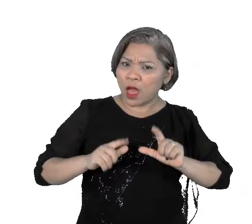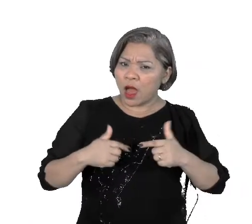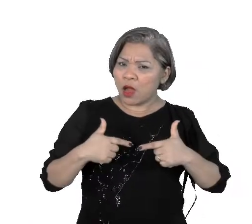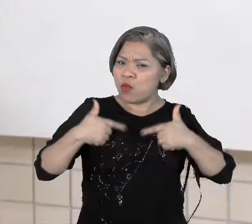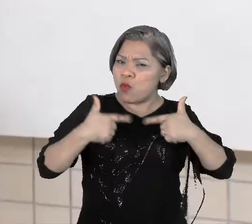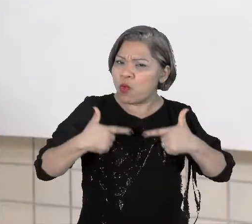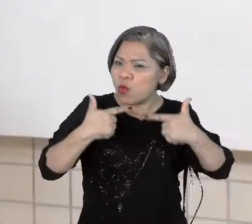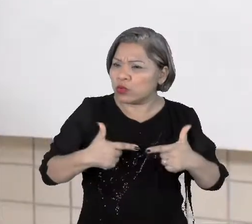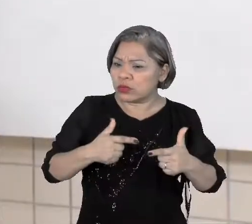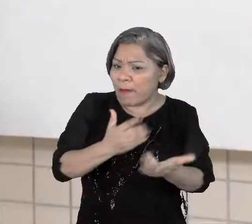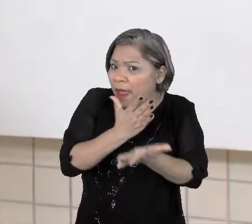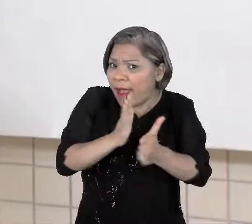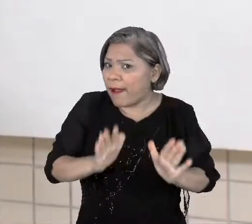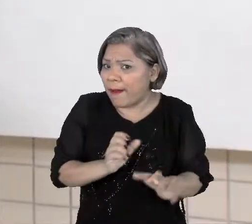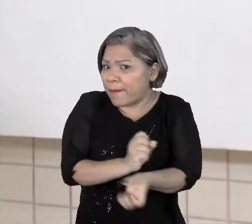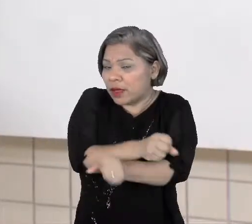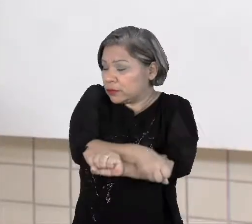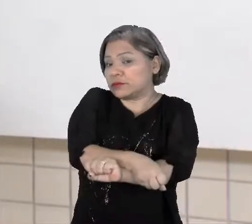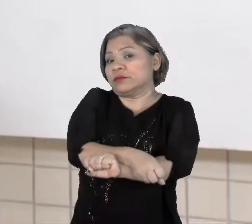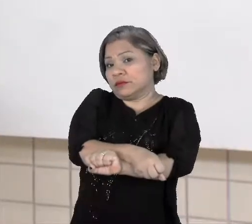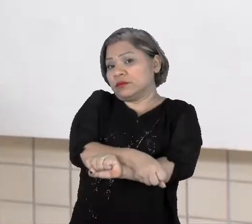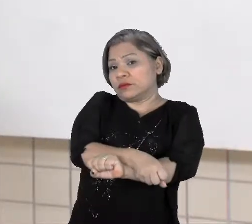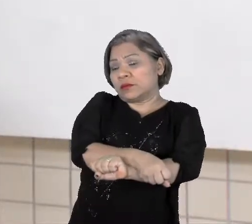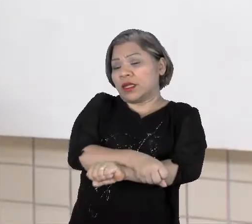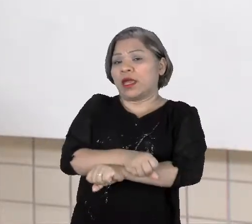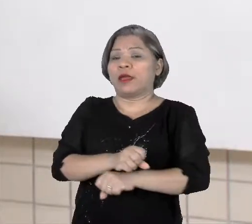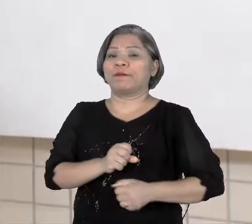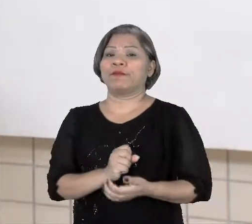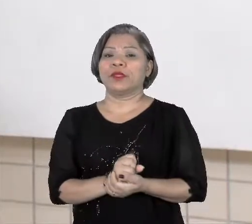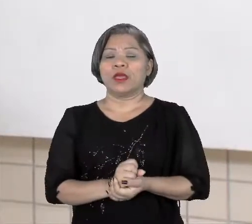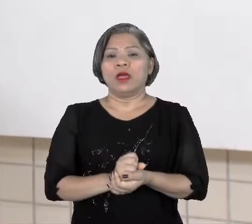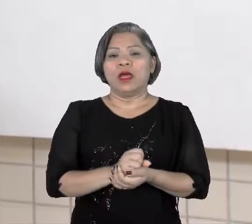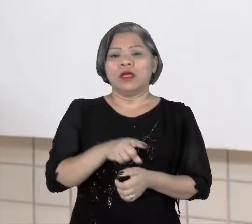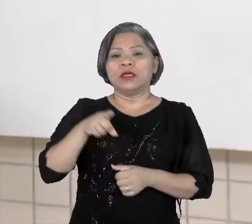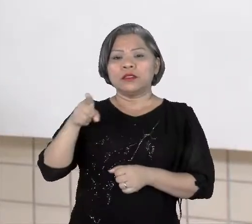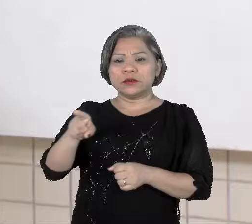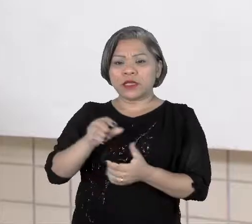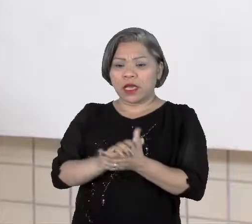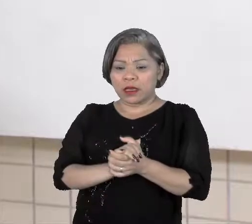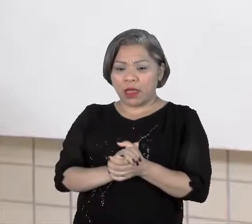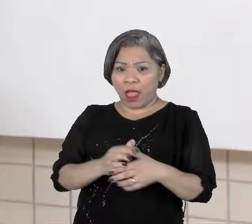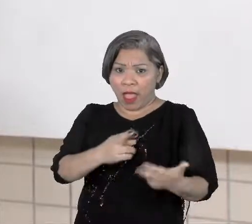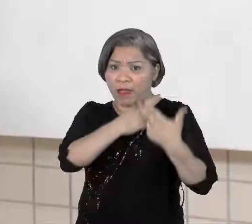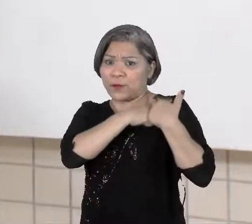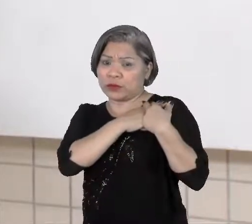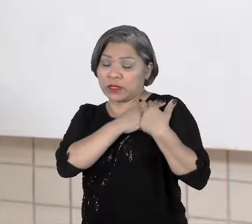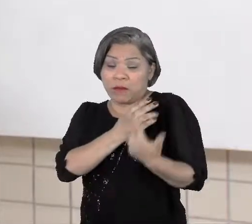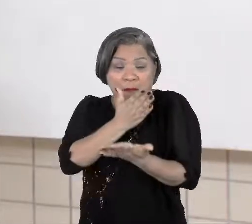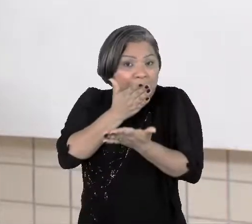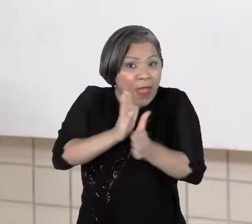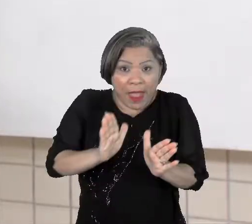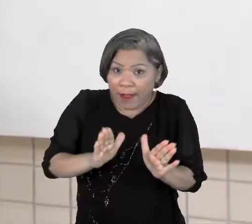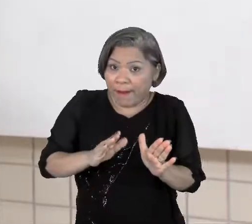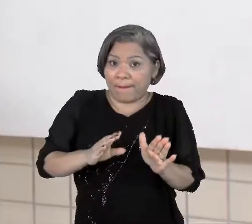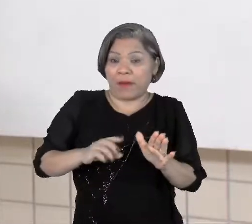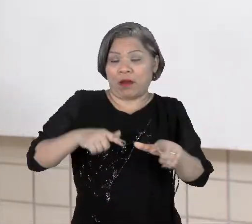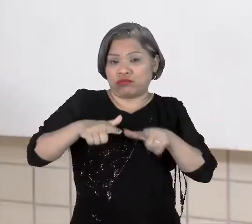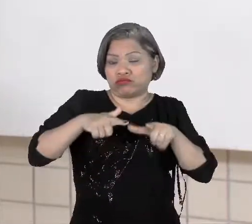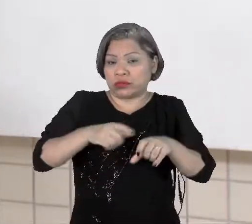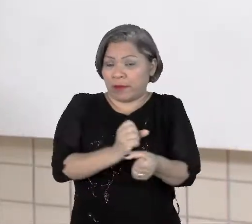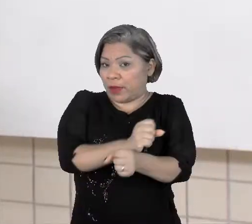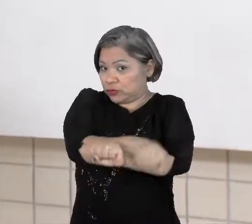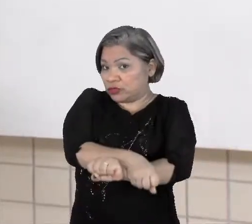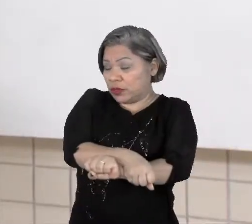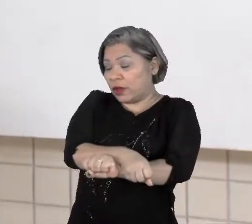no estado. A COETRAI é a Comissão Estadual de Erradicação do Trabalho Escravo. Tá? Então, esse órgão, a COETRAI, ele